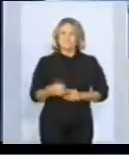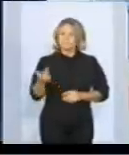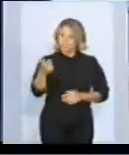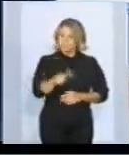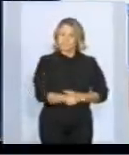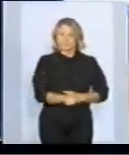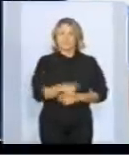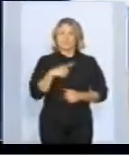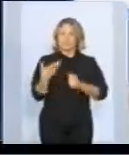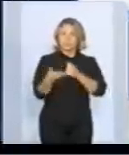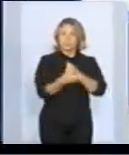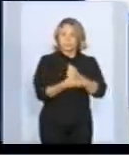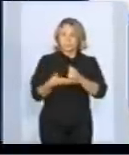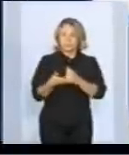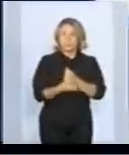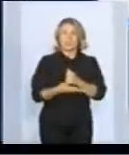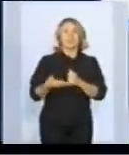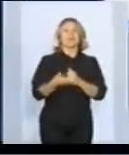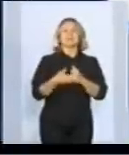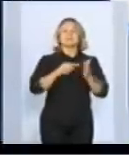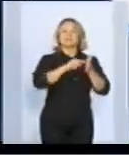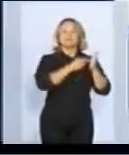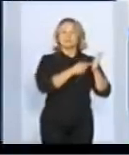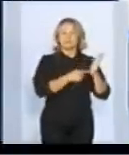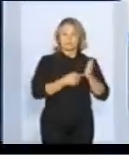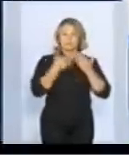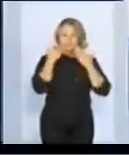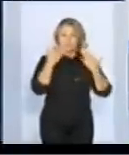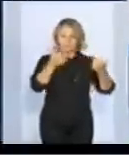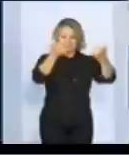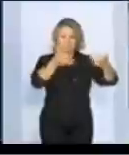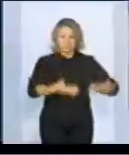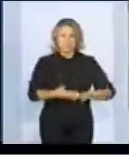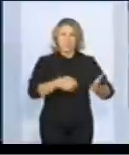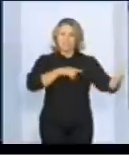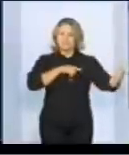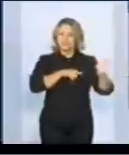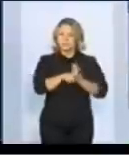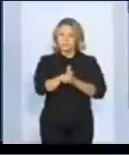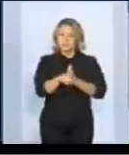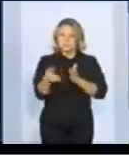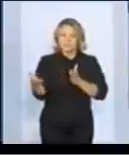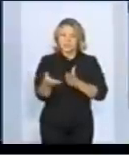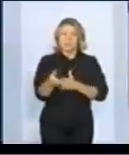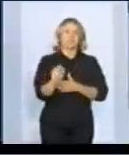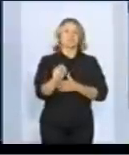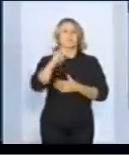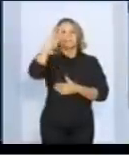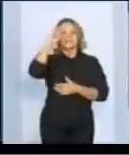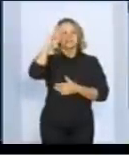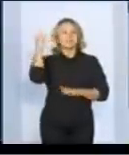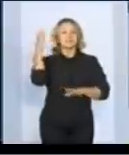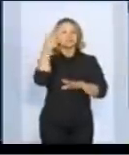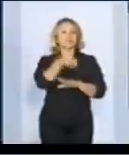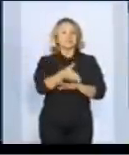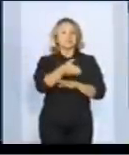Novamente, com base nesses pontos, as perguntas que sobram, pensando diretamente